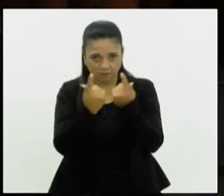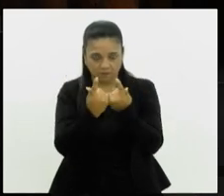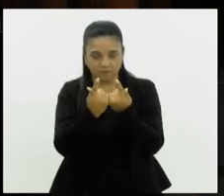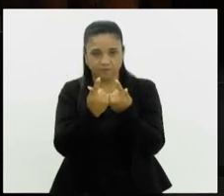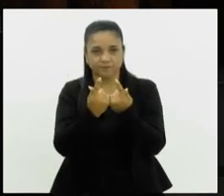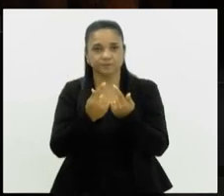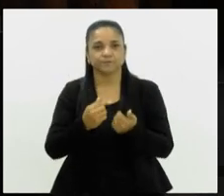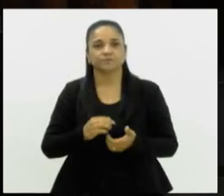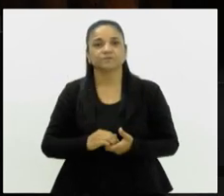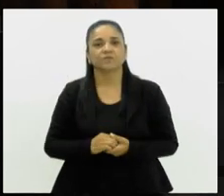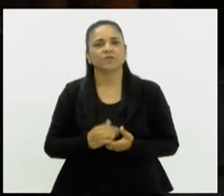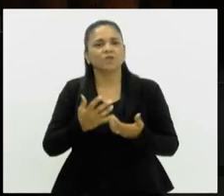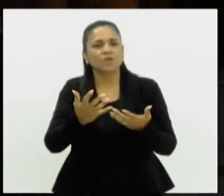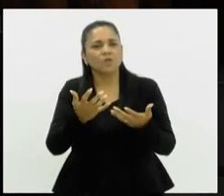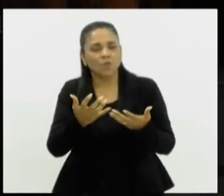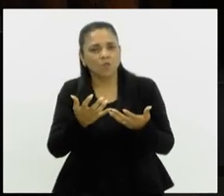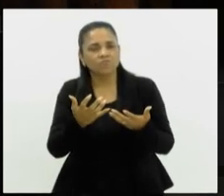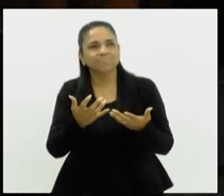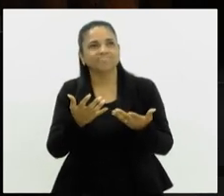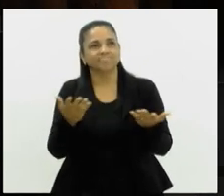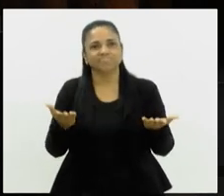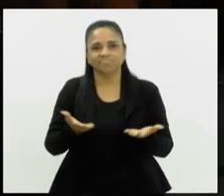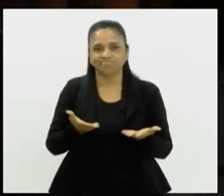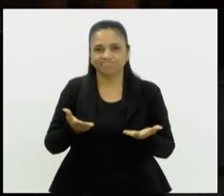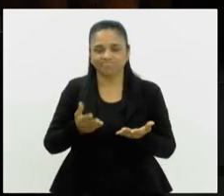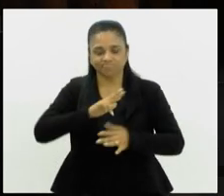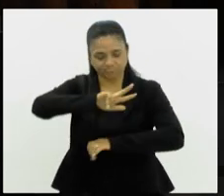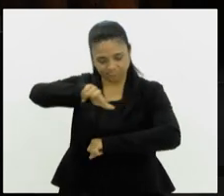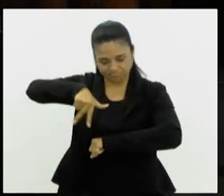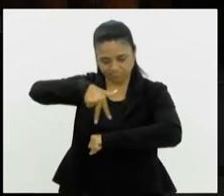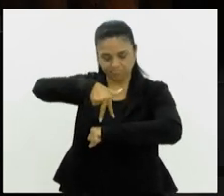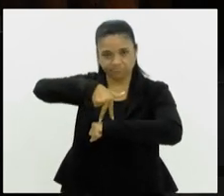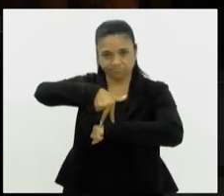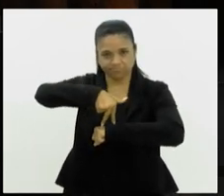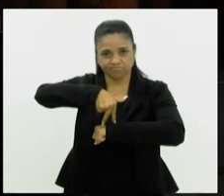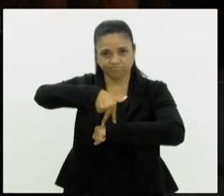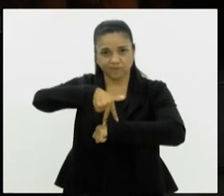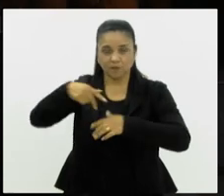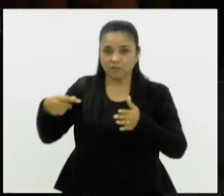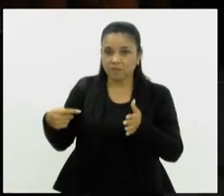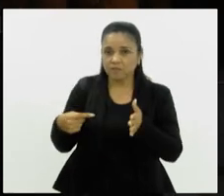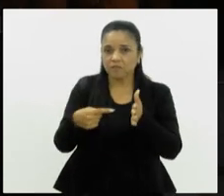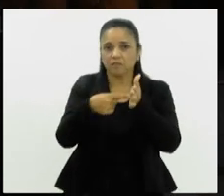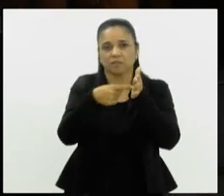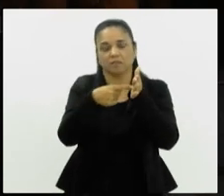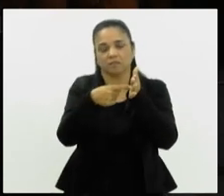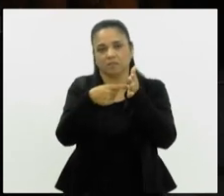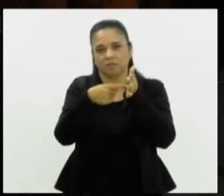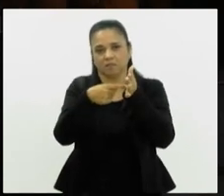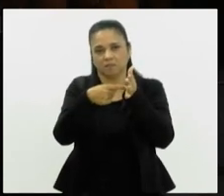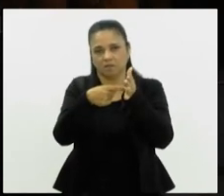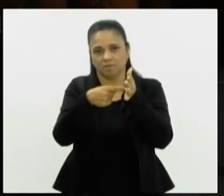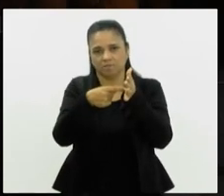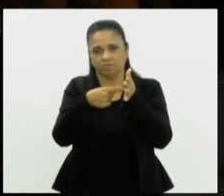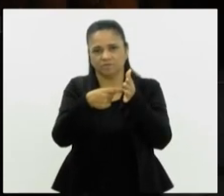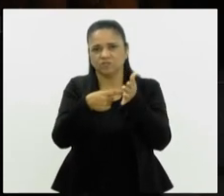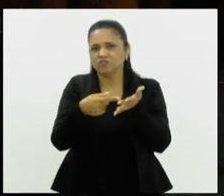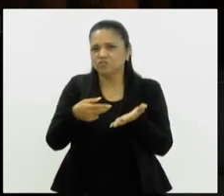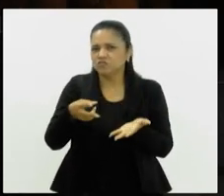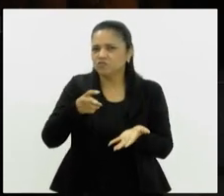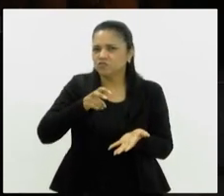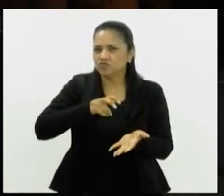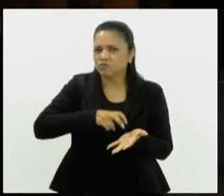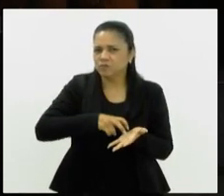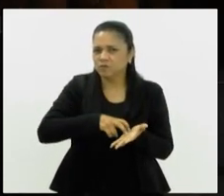venho à tribuna do plenário para denunciar que, mais cedo,